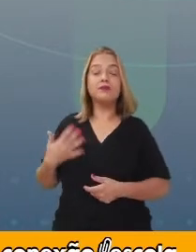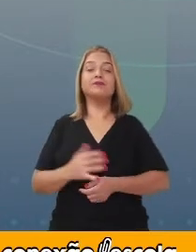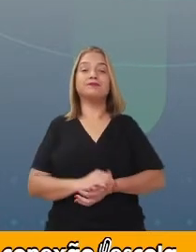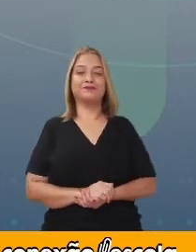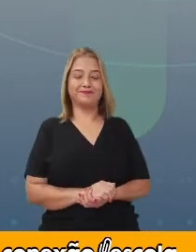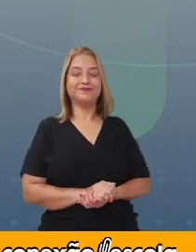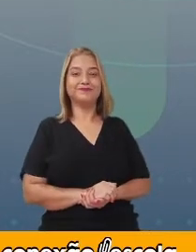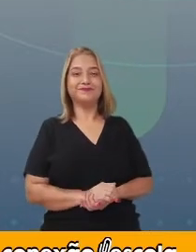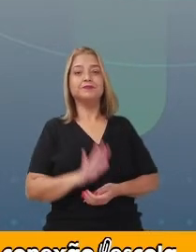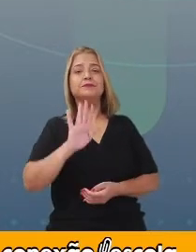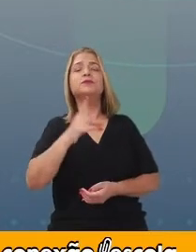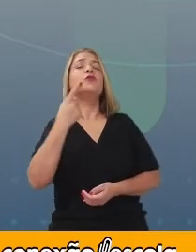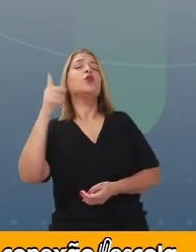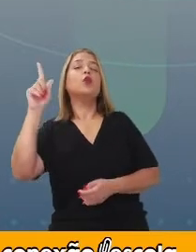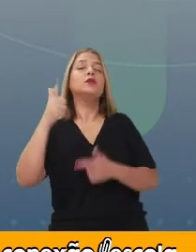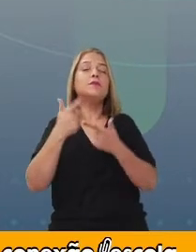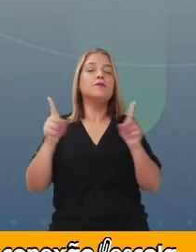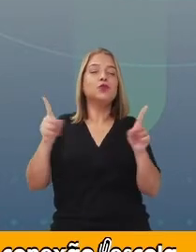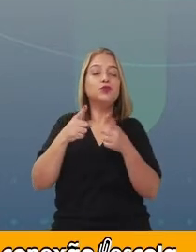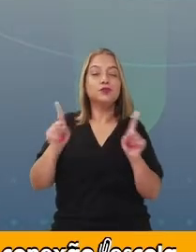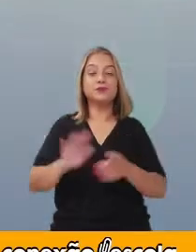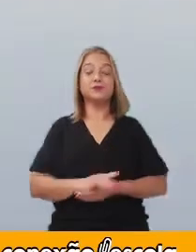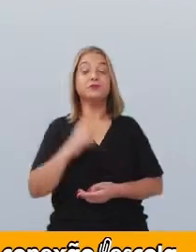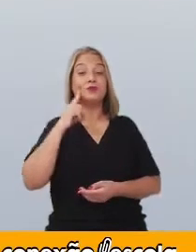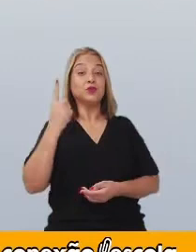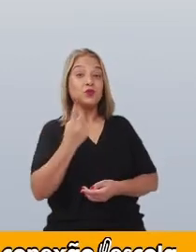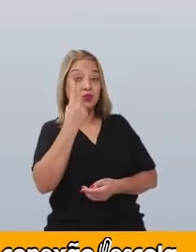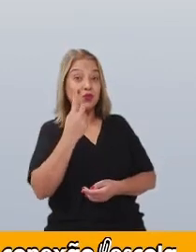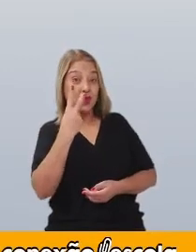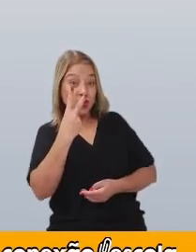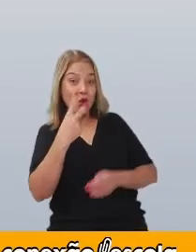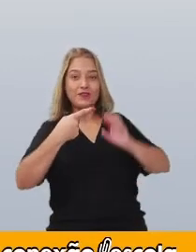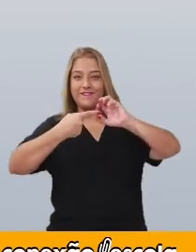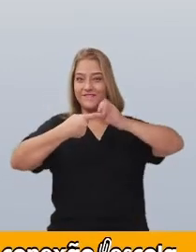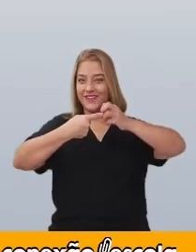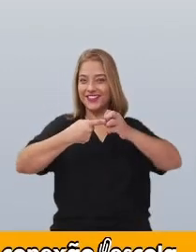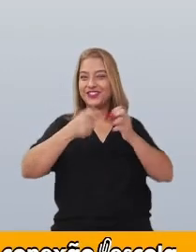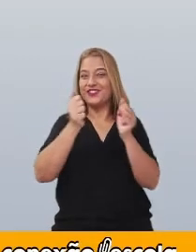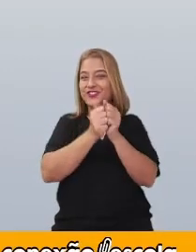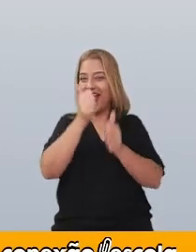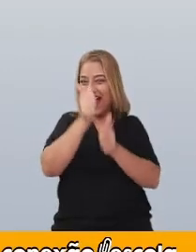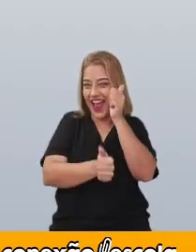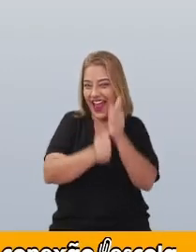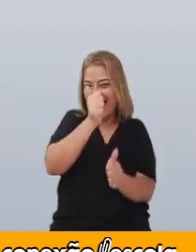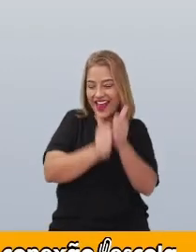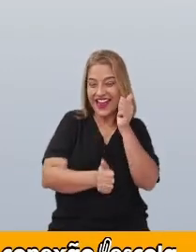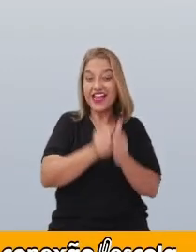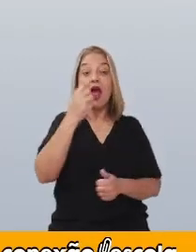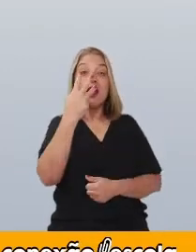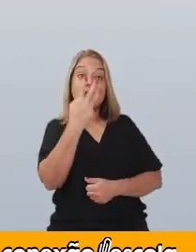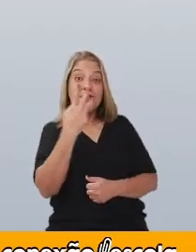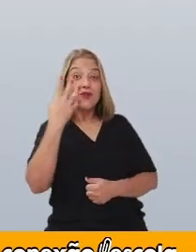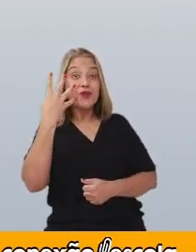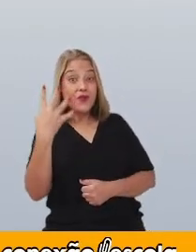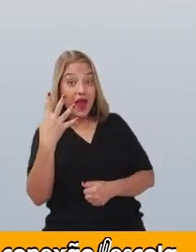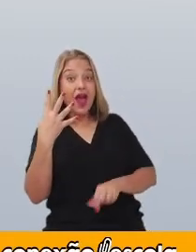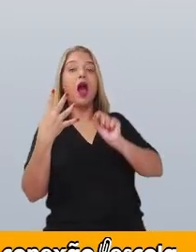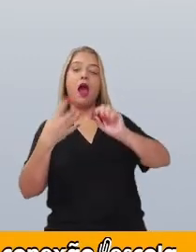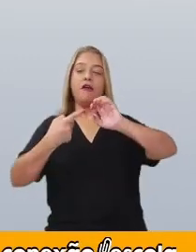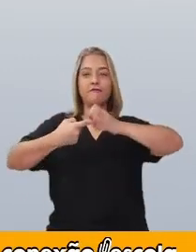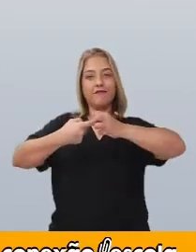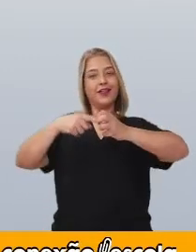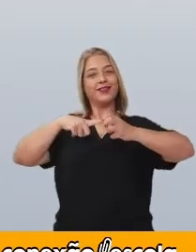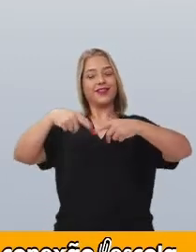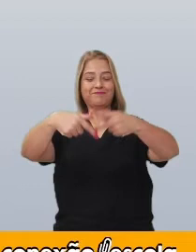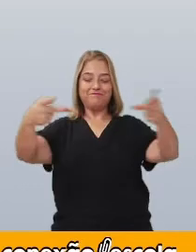Outra musiquinha para a gente lembrar. 1, 2, feijão com arroz. 3, 4,